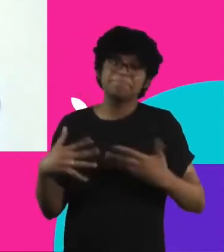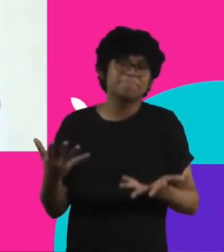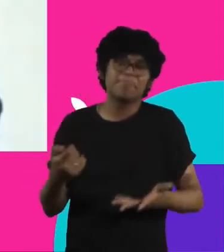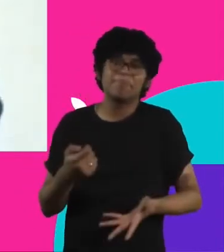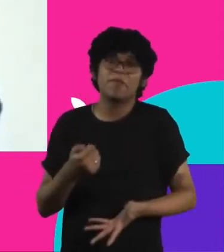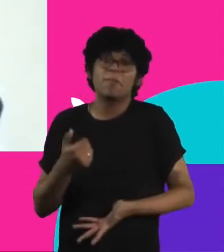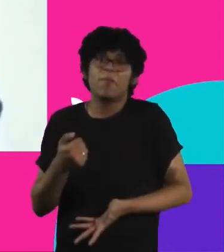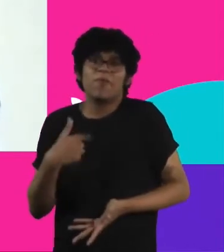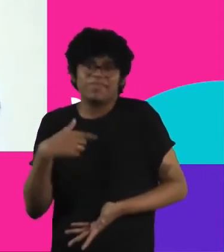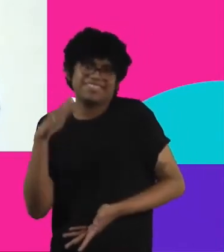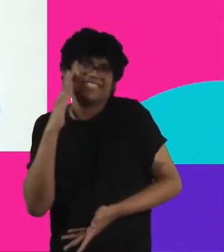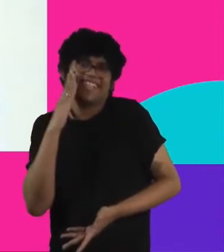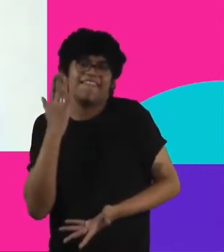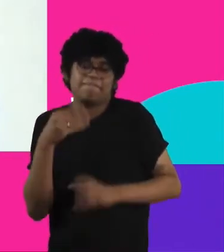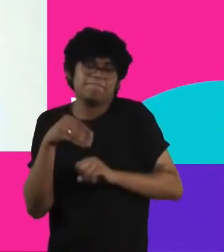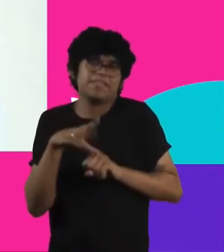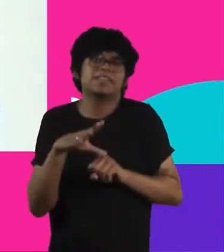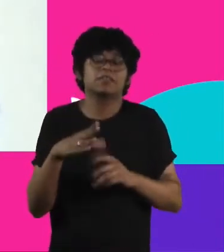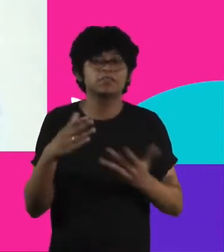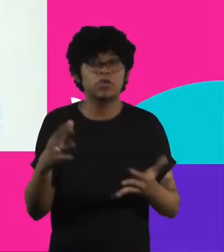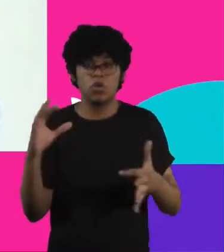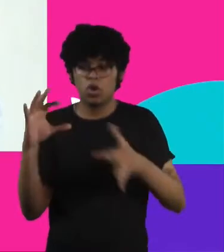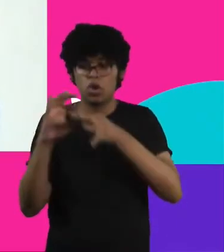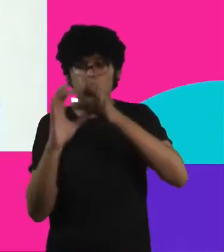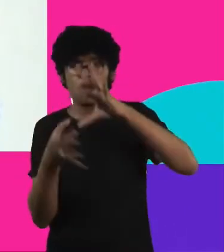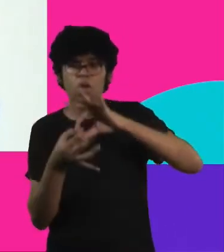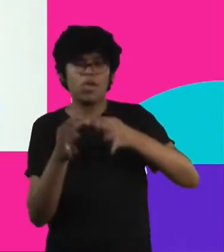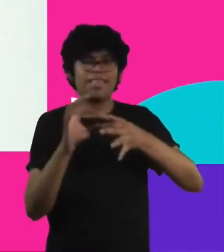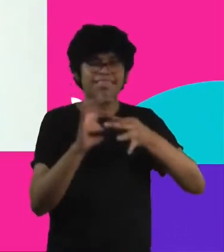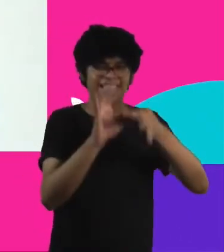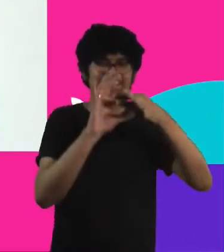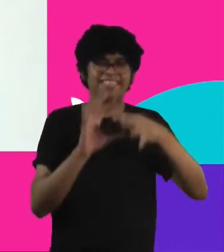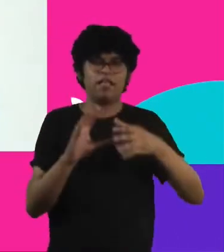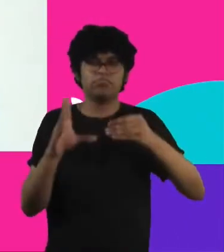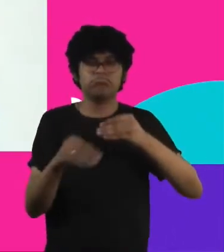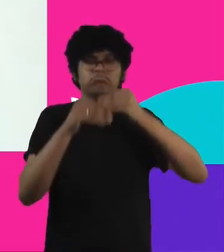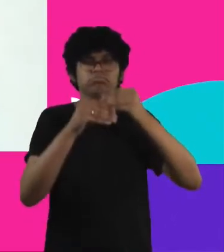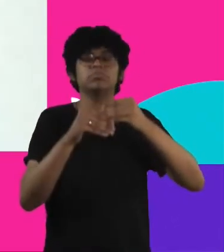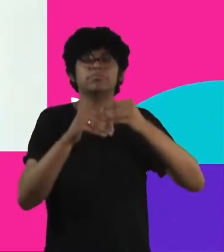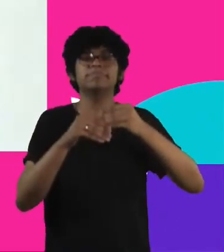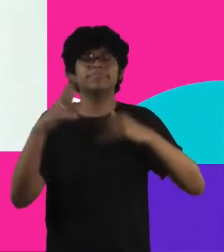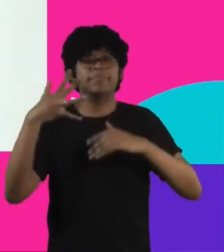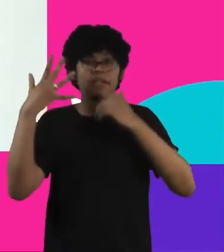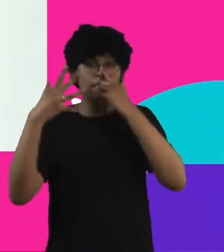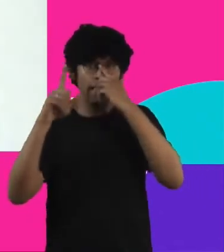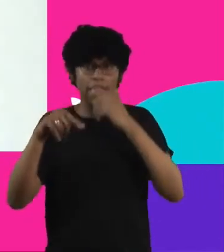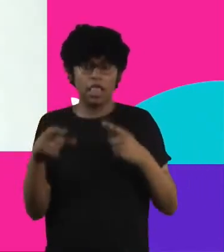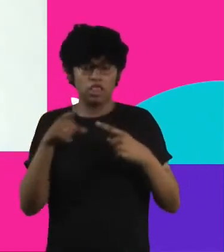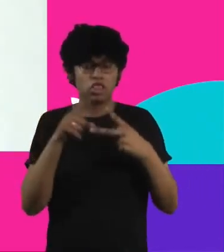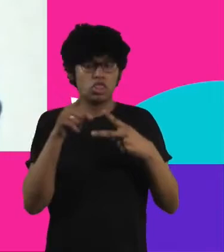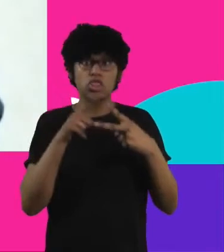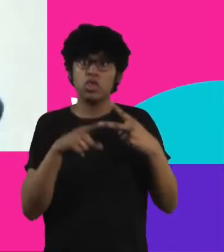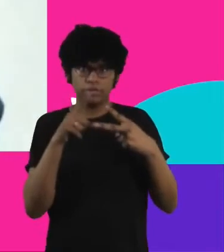queria aproveitar e conectar a fala de vocês, né, da Lúcia, do Américo, da Fernanda, e trazer 2 pontos dentro desse tema que a